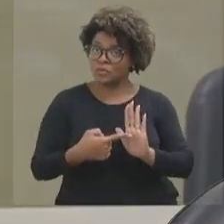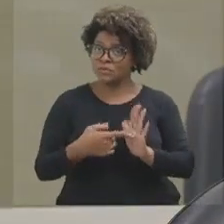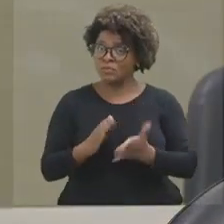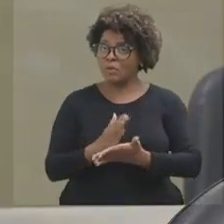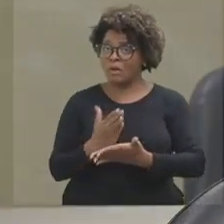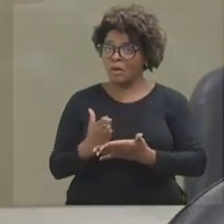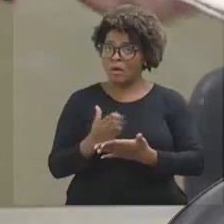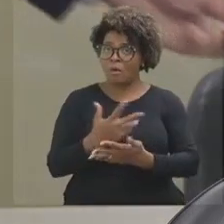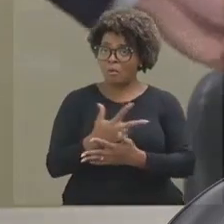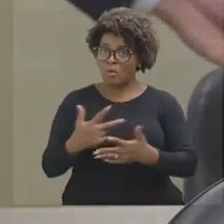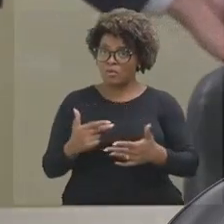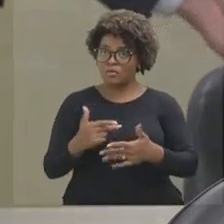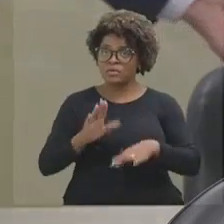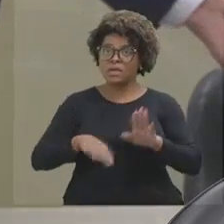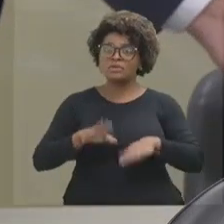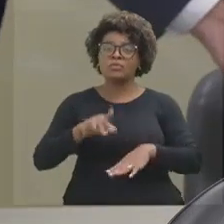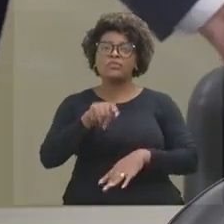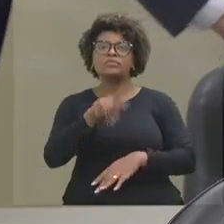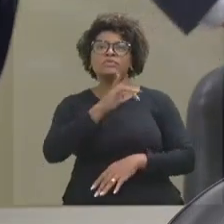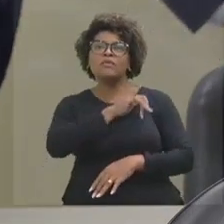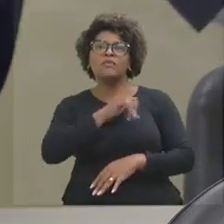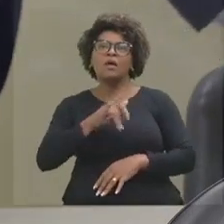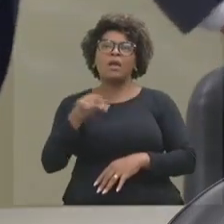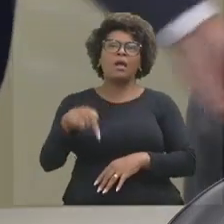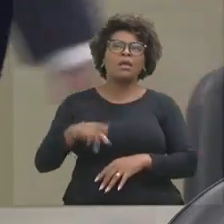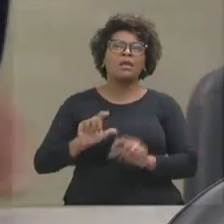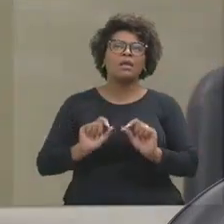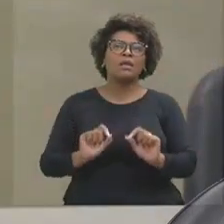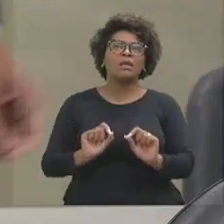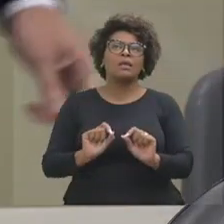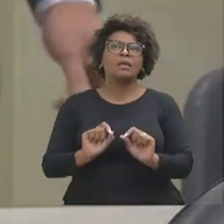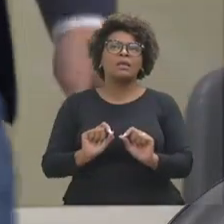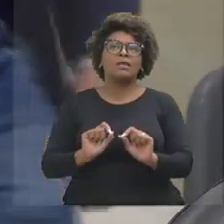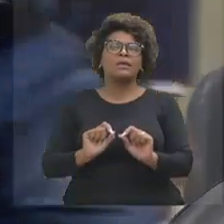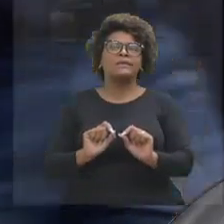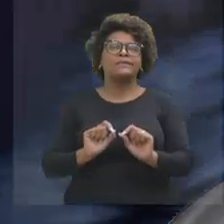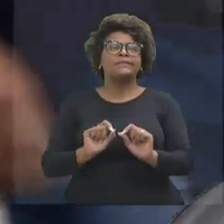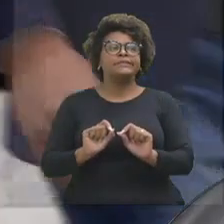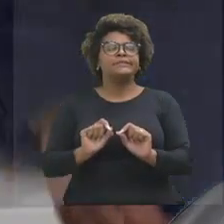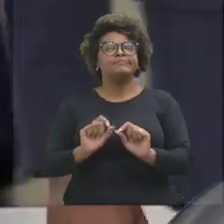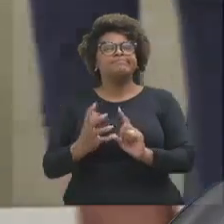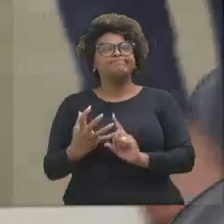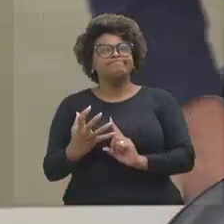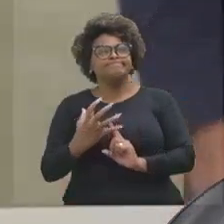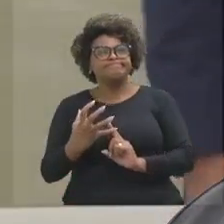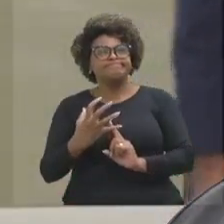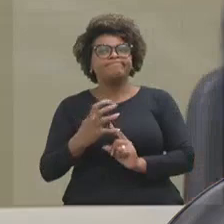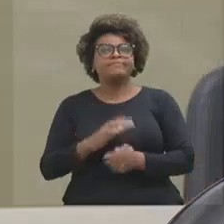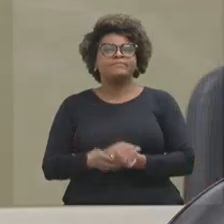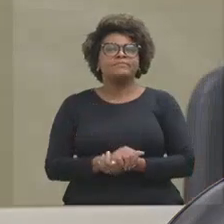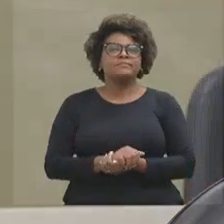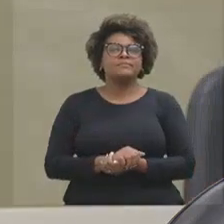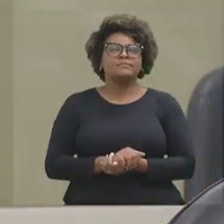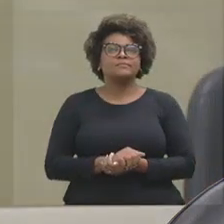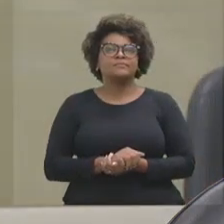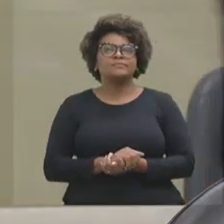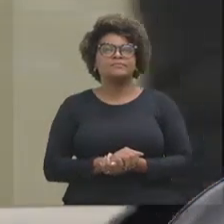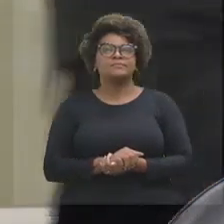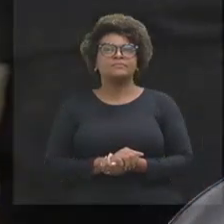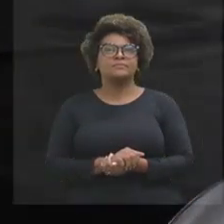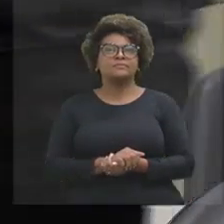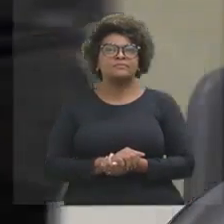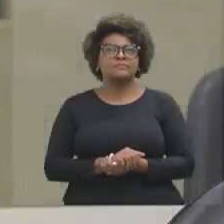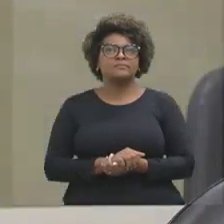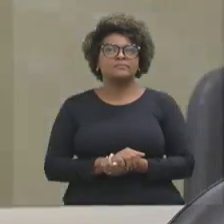que talvez o Senhor venha falar aí mas que nos afligem um bocado uma delas é a